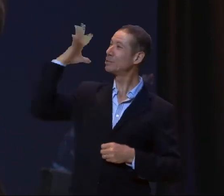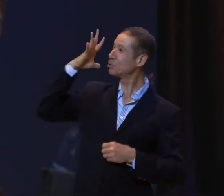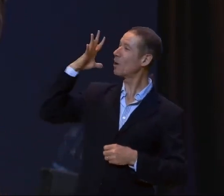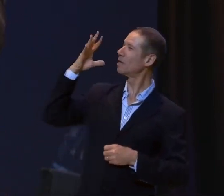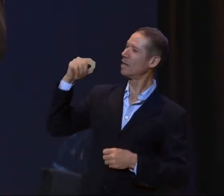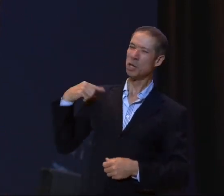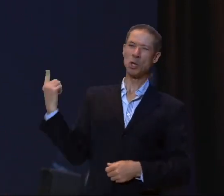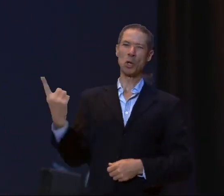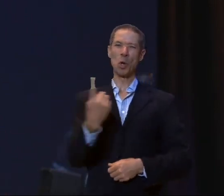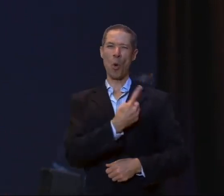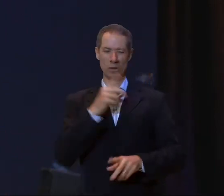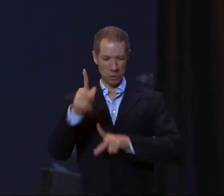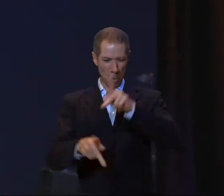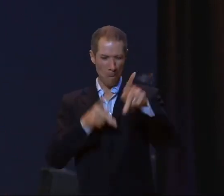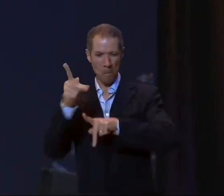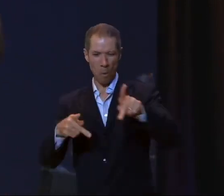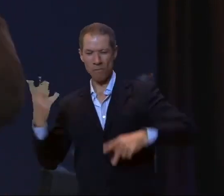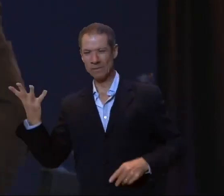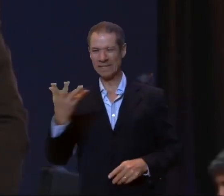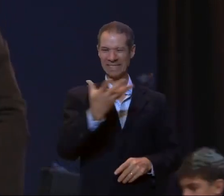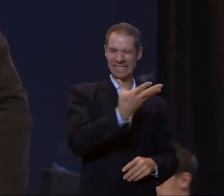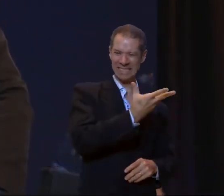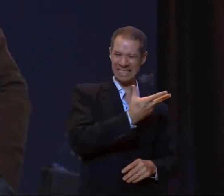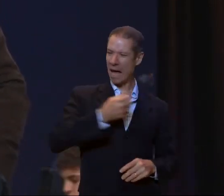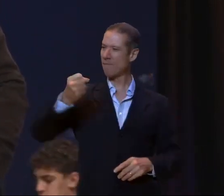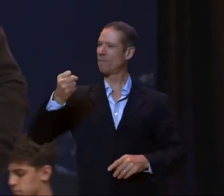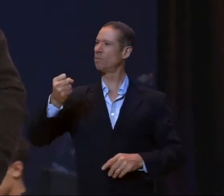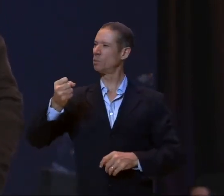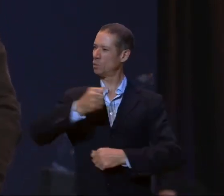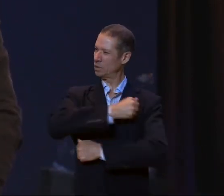povo eleito, sacerdócio real.